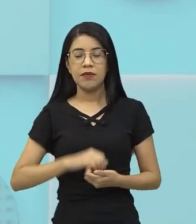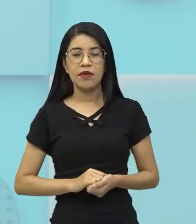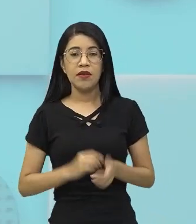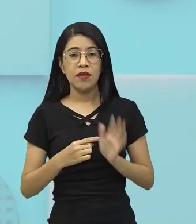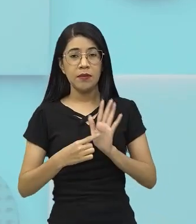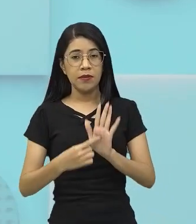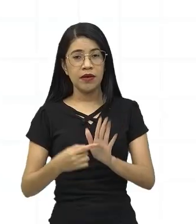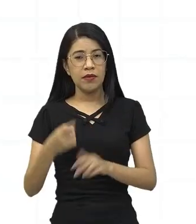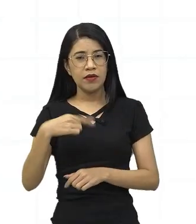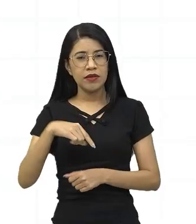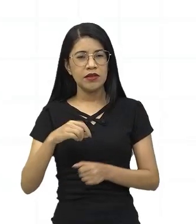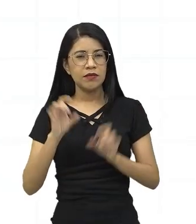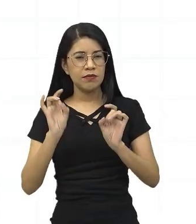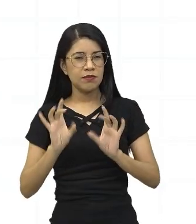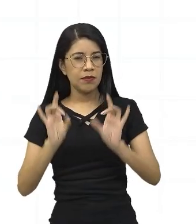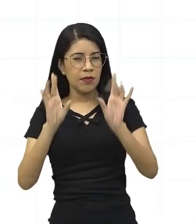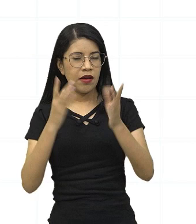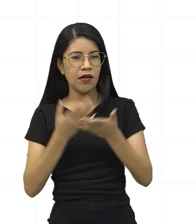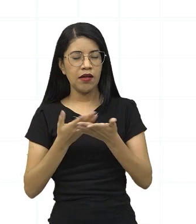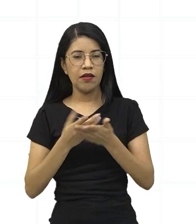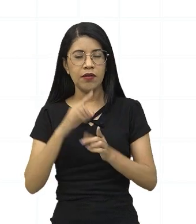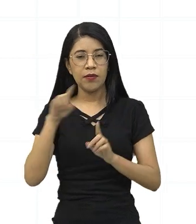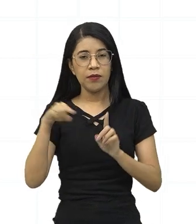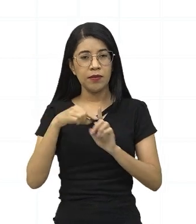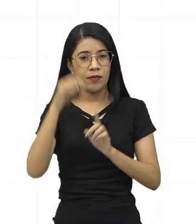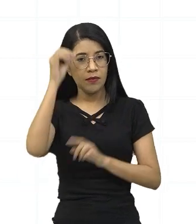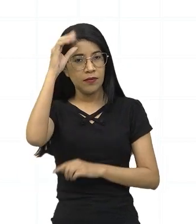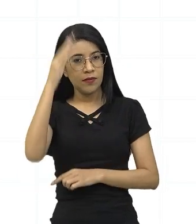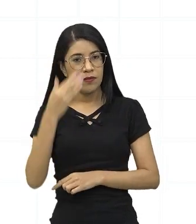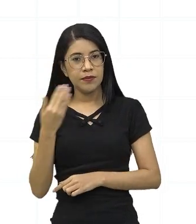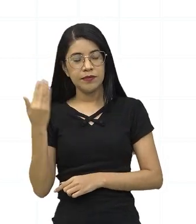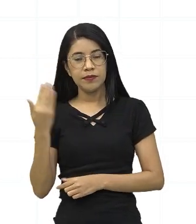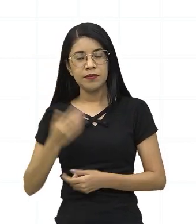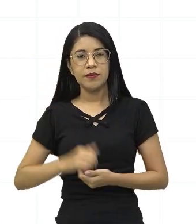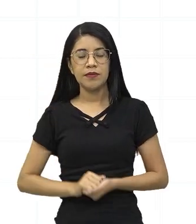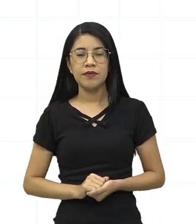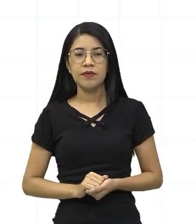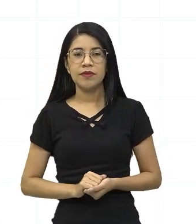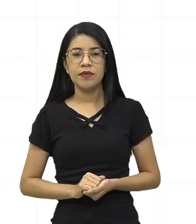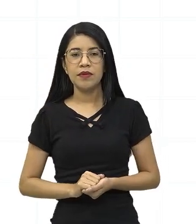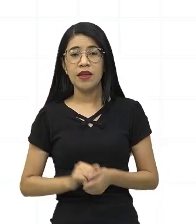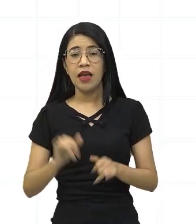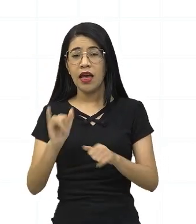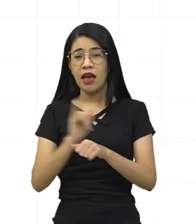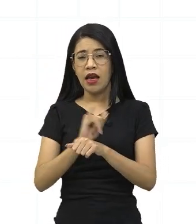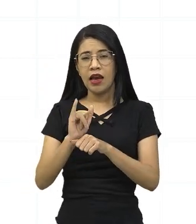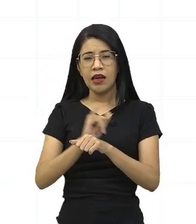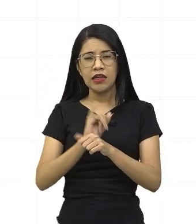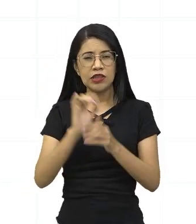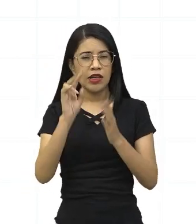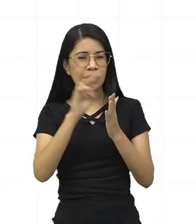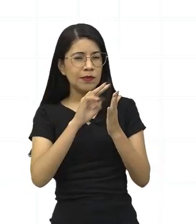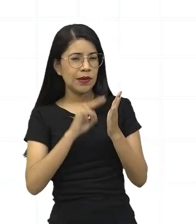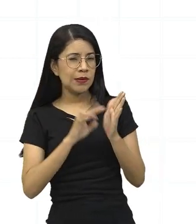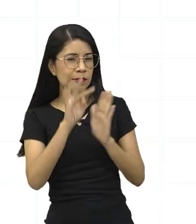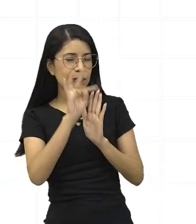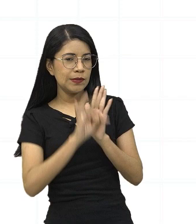aula especial para você hoje. Objeto de conhecimento da nossa aula, nós temos estratégias de